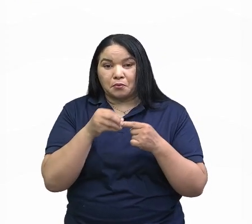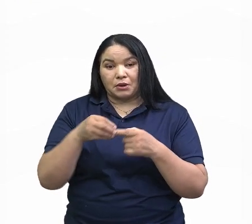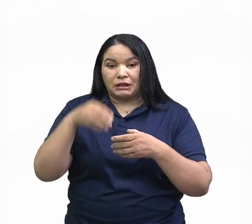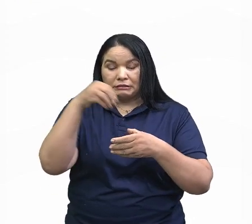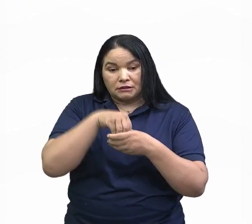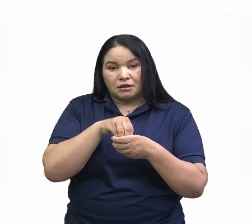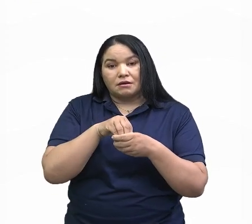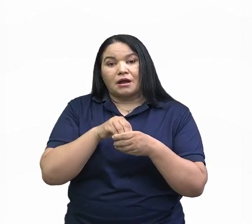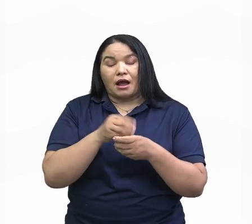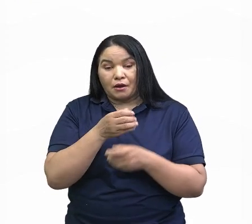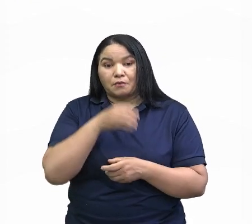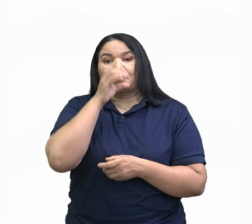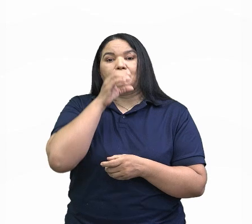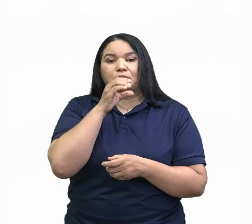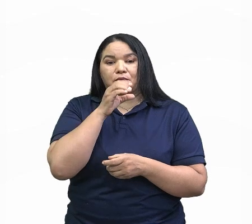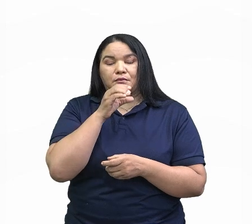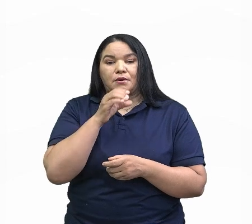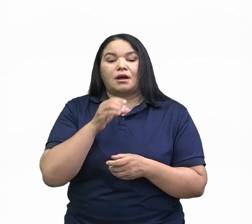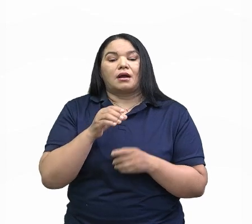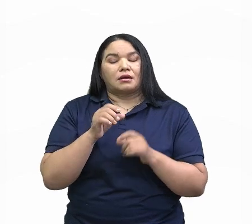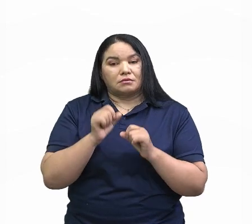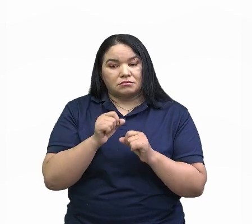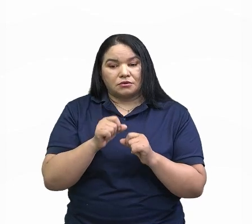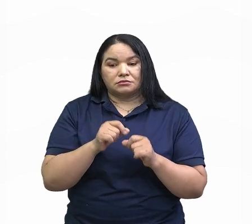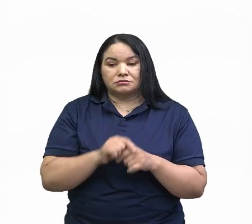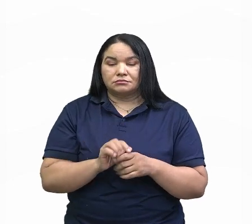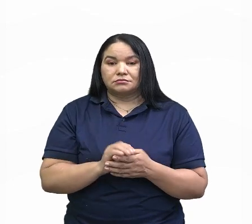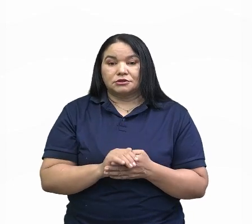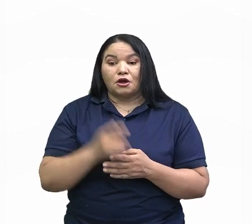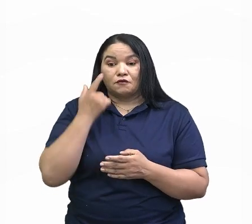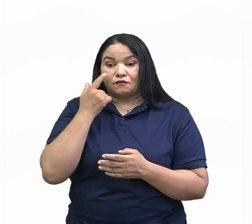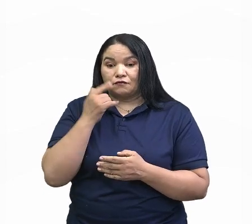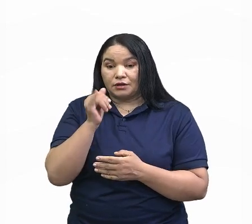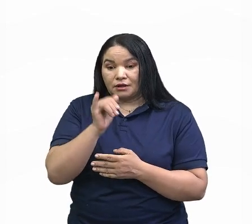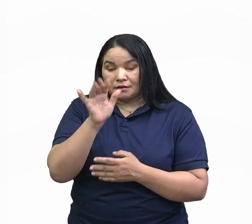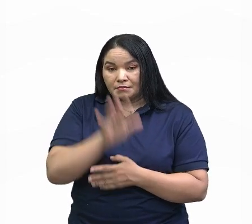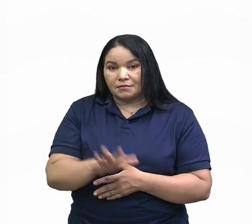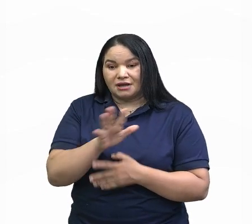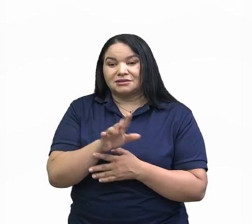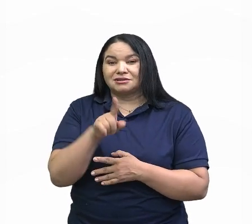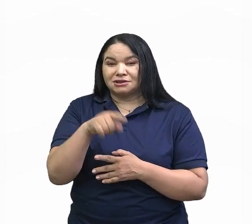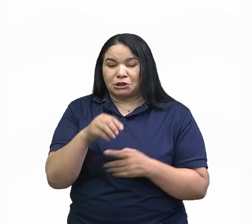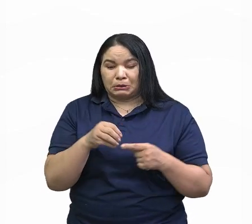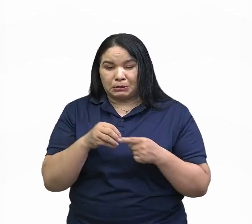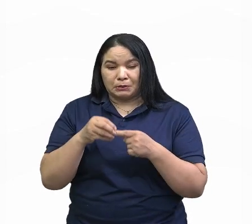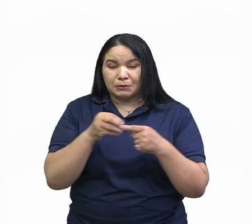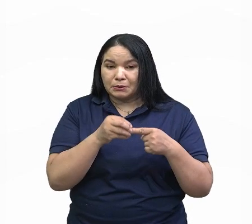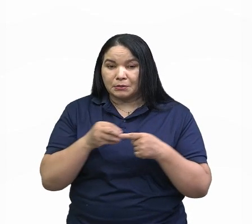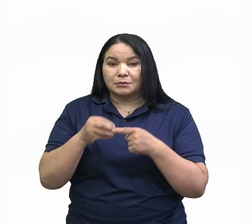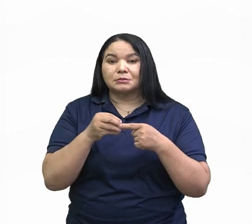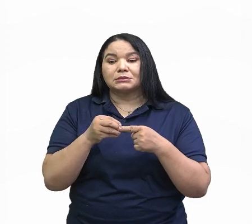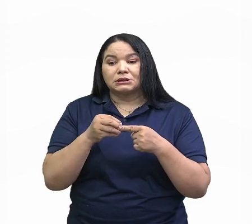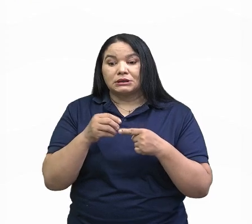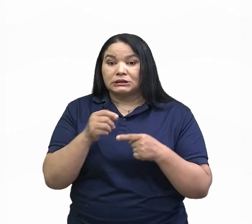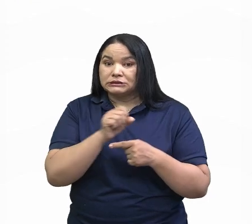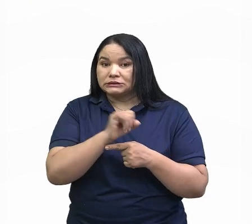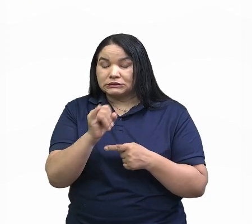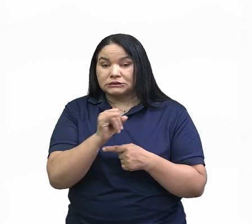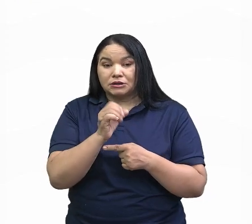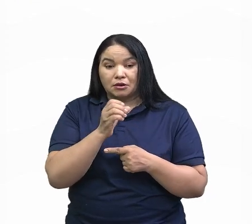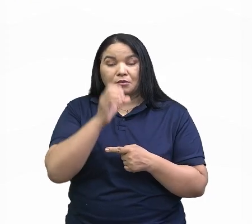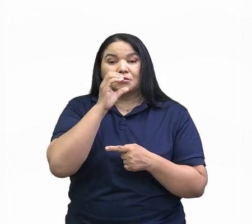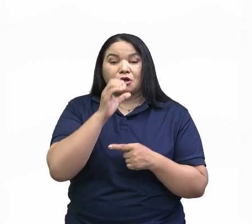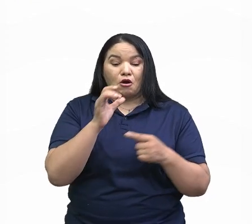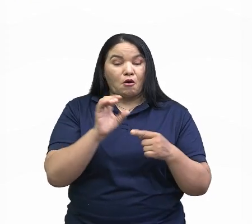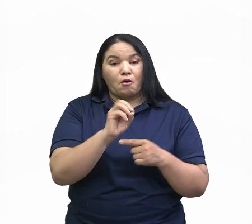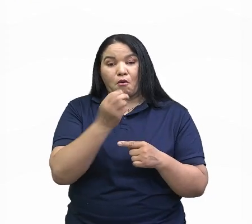nessa imagem que a gente observou, é justamente a ameba. Então, se as pessoas tiveram contato ali com a água